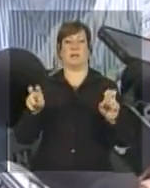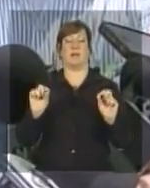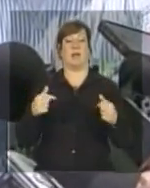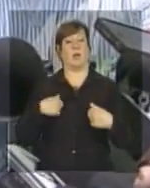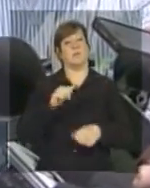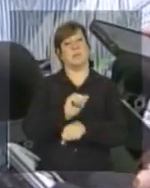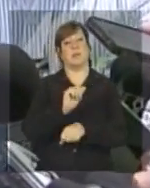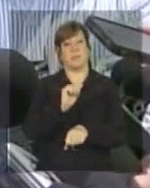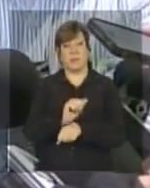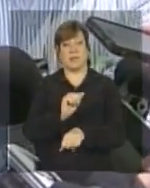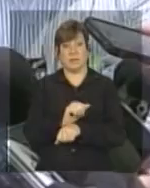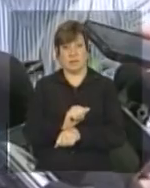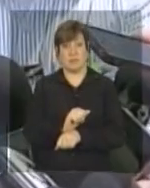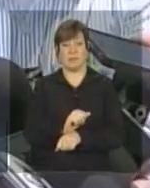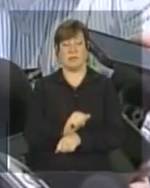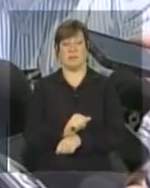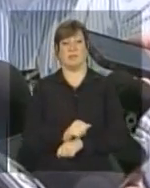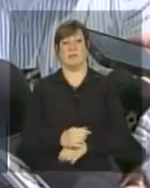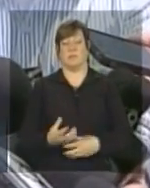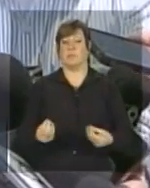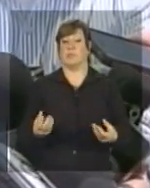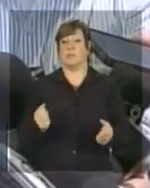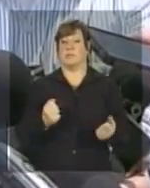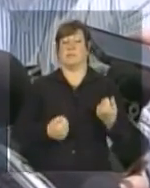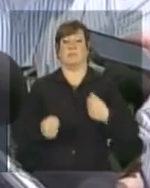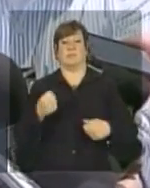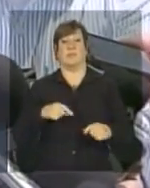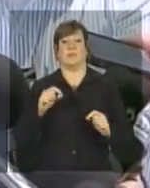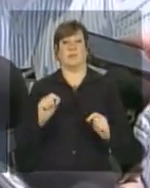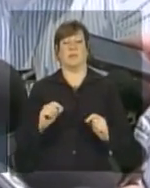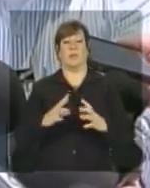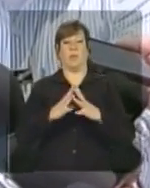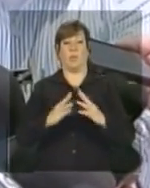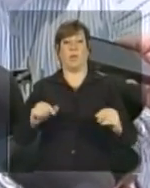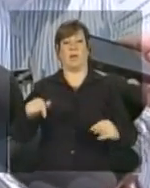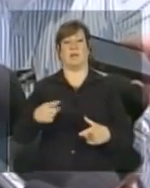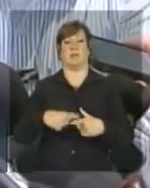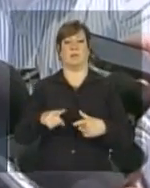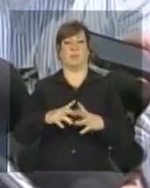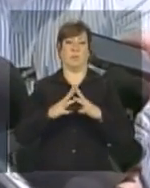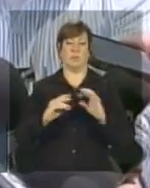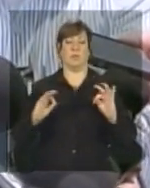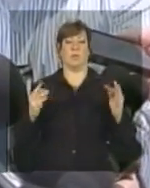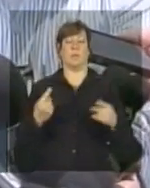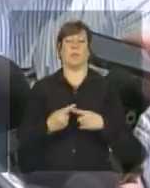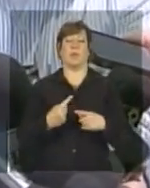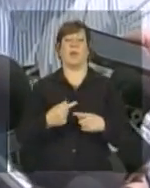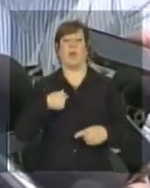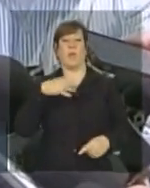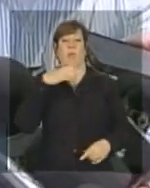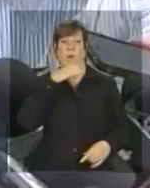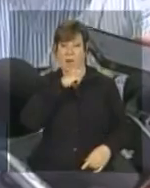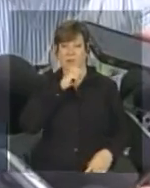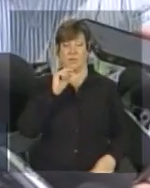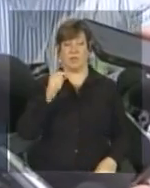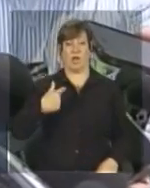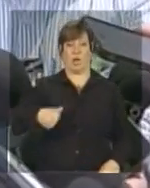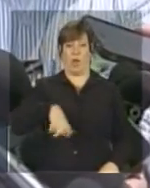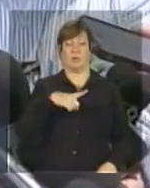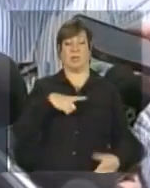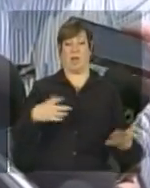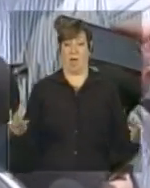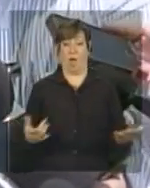Eu aguardo com muita expectativa o desenrolar de todos esses acontecimentos, porque eu acho que nós estamos